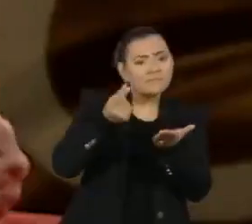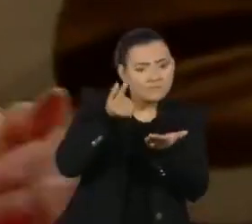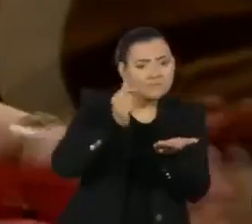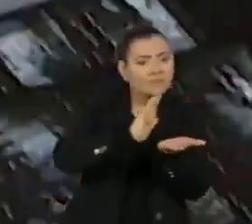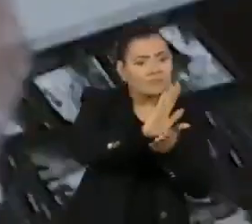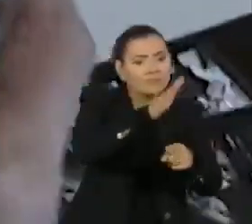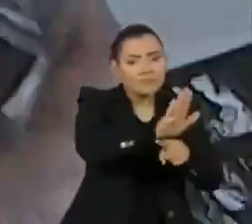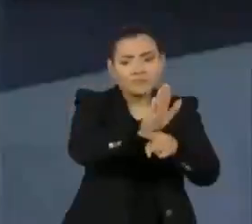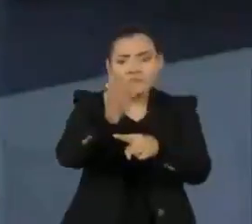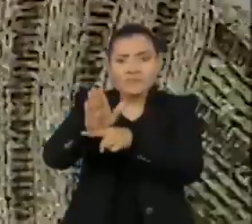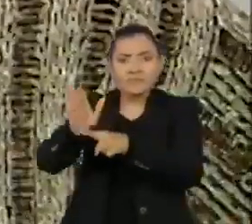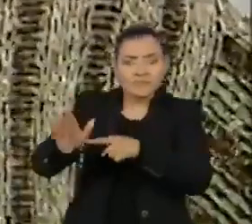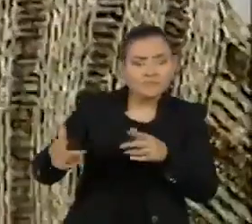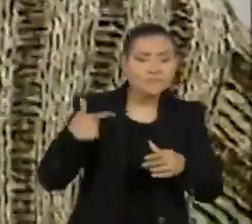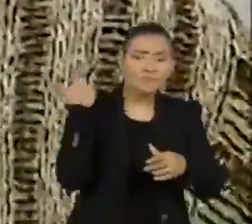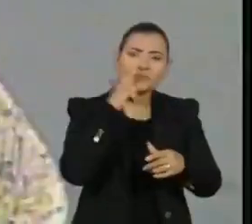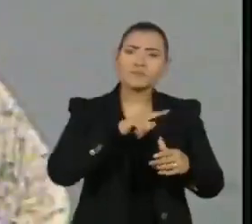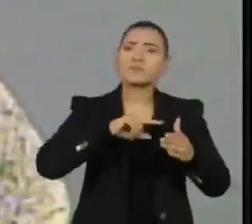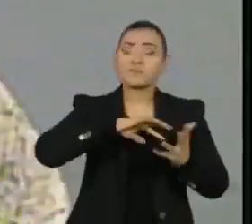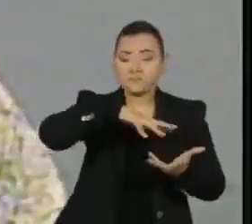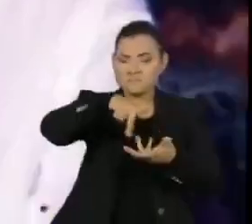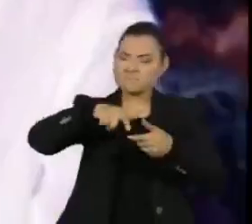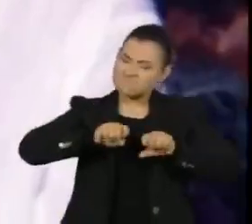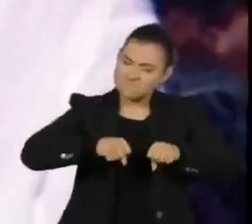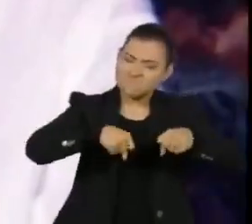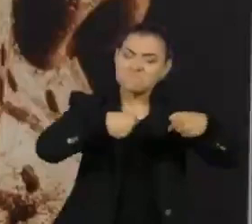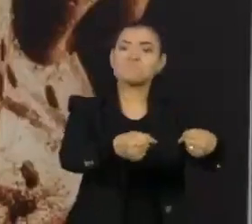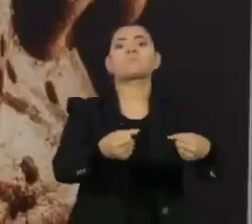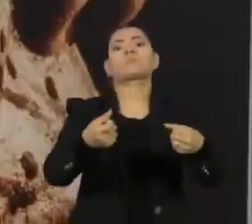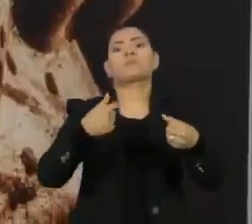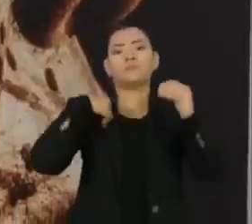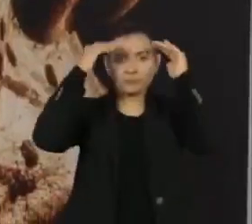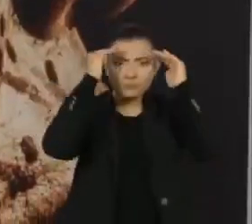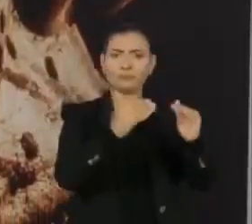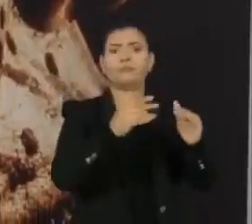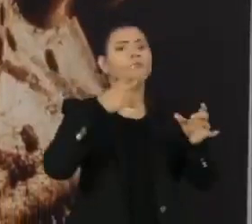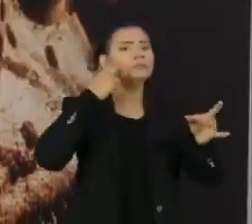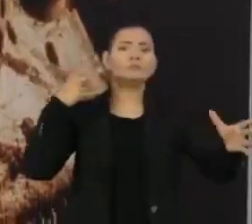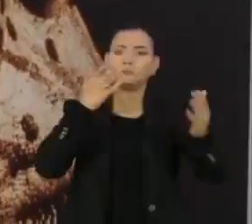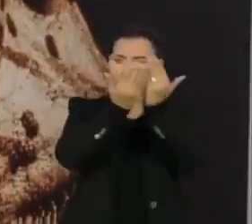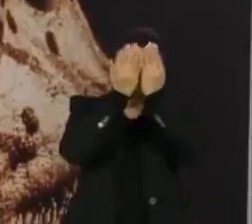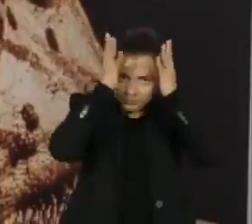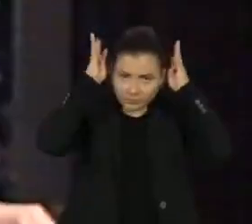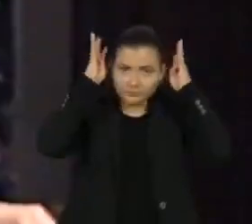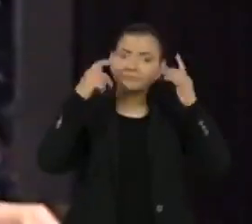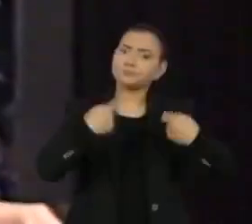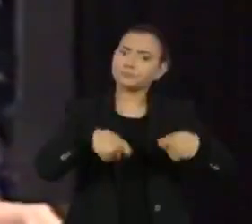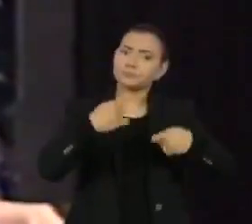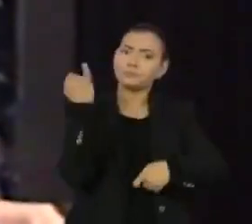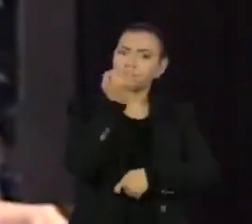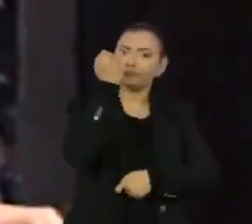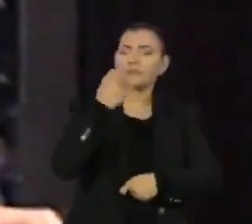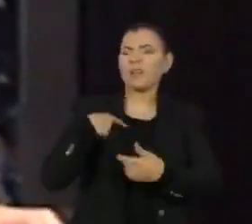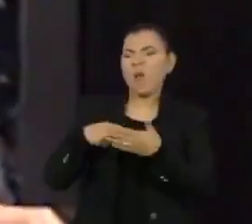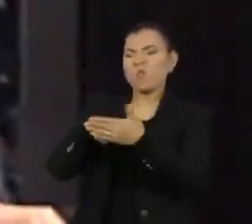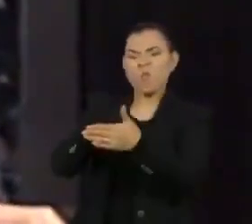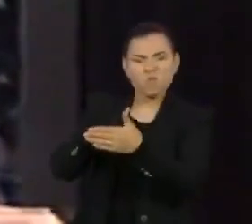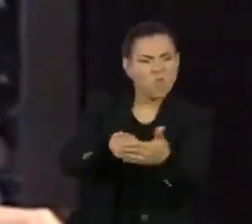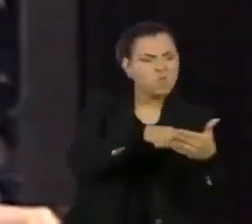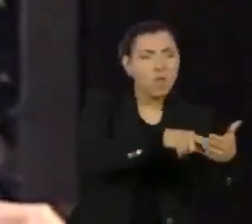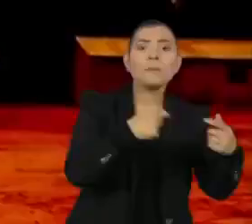Enfim, ela correu o mundo para denunciar o desrespeito aos povos indígenas brasileiros. Ela foi uma das responsáveis pela